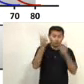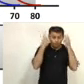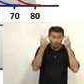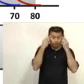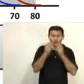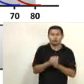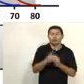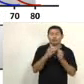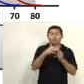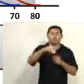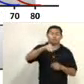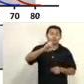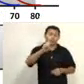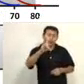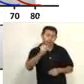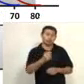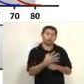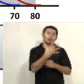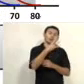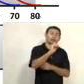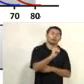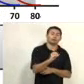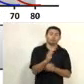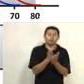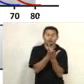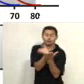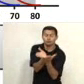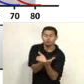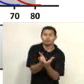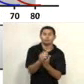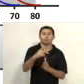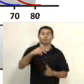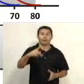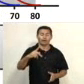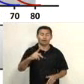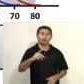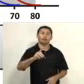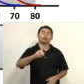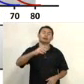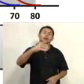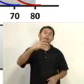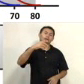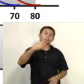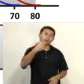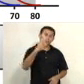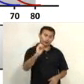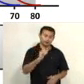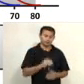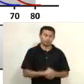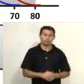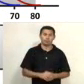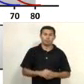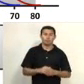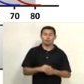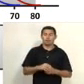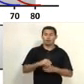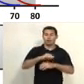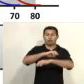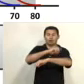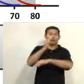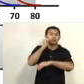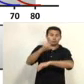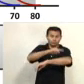é 40 e um desvio padrão 10. Olha só, a minha curva de distribuição normal, a